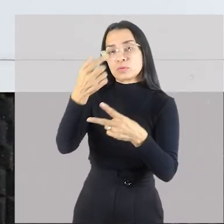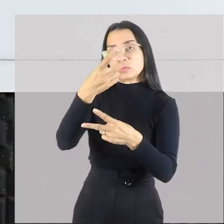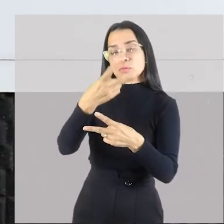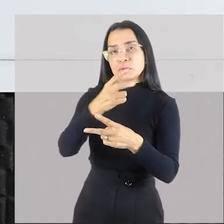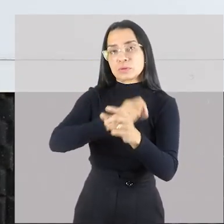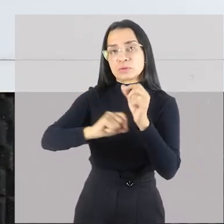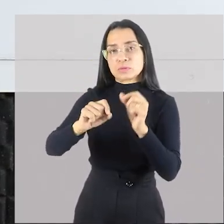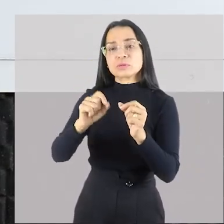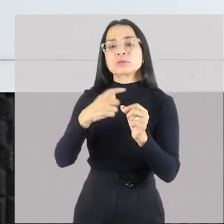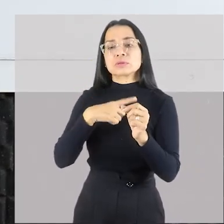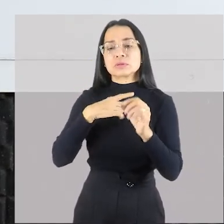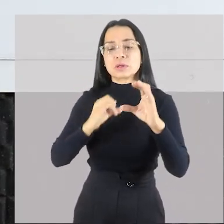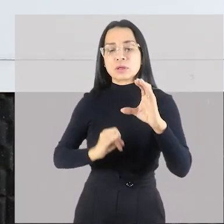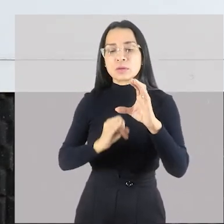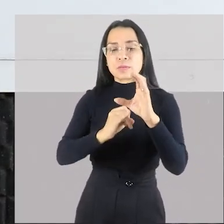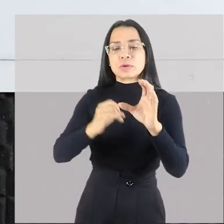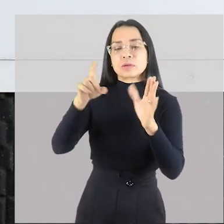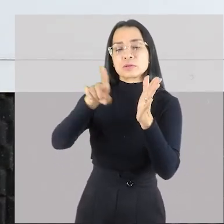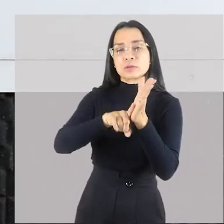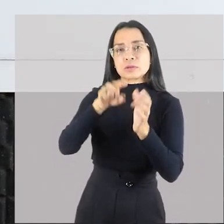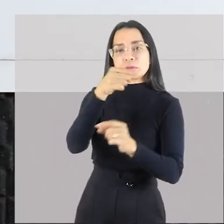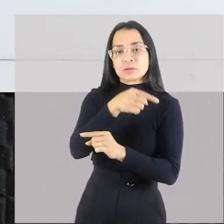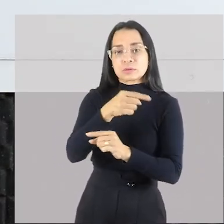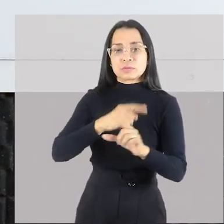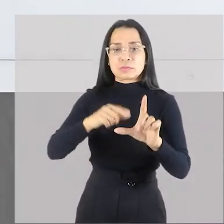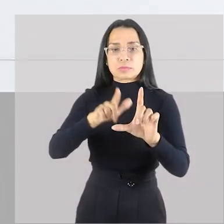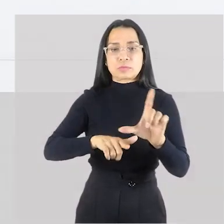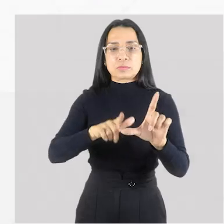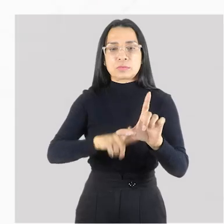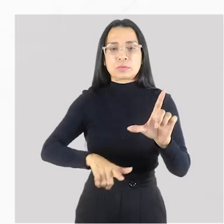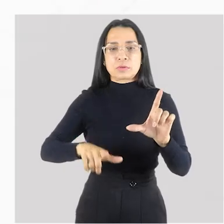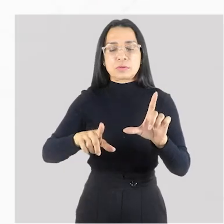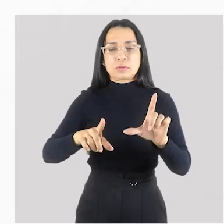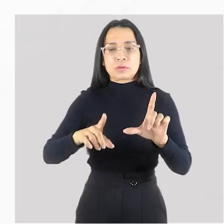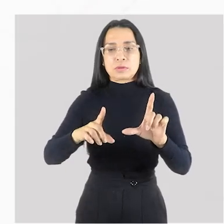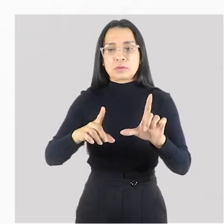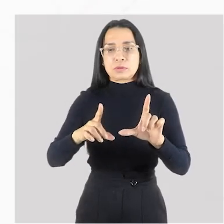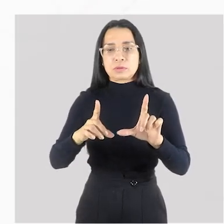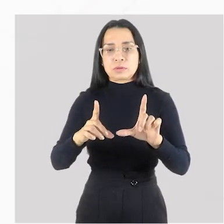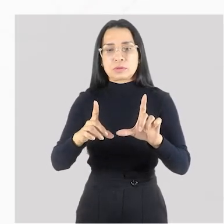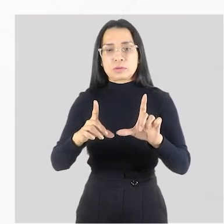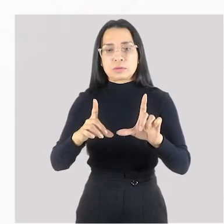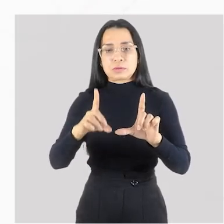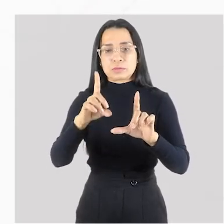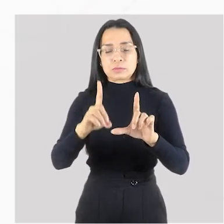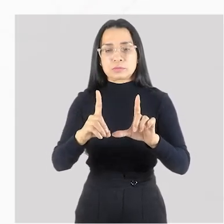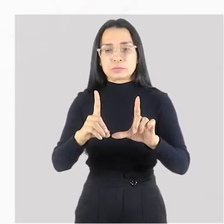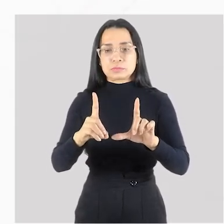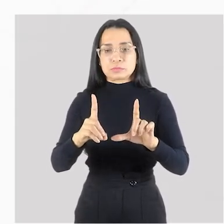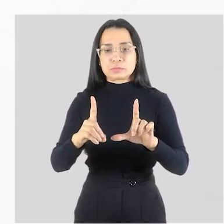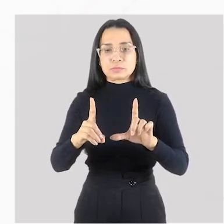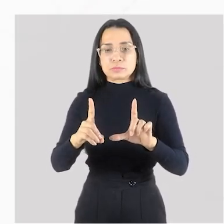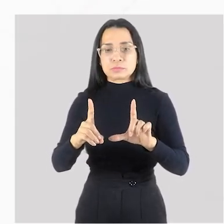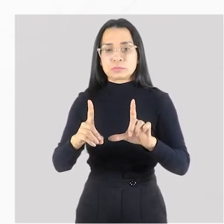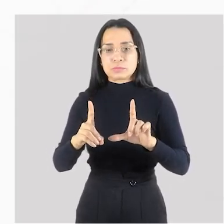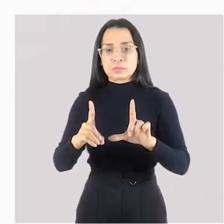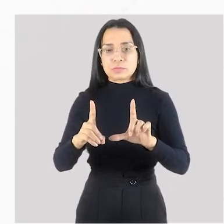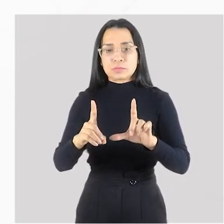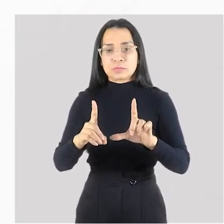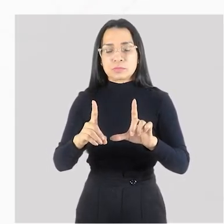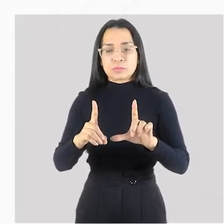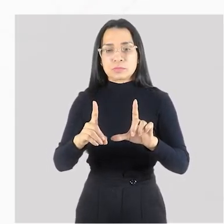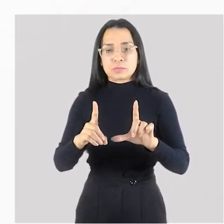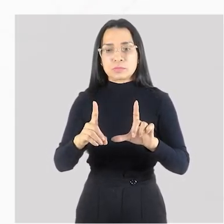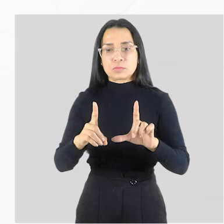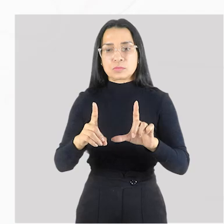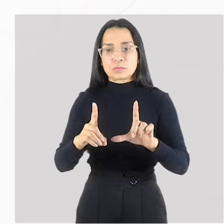aula. Beleza? Aí você tem a letra D. A função admite imagens positivas para todo x